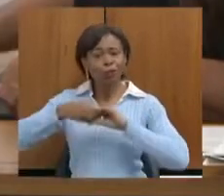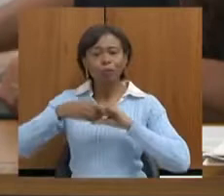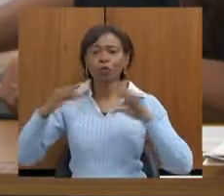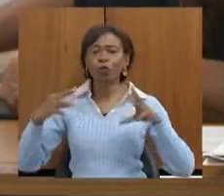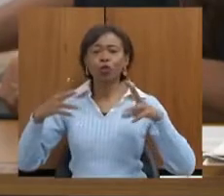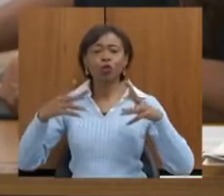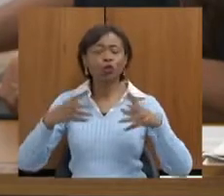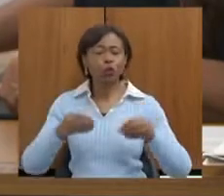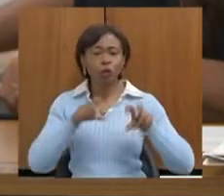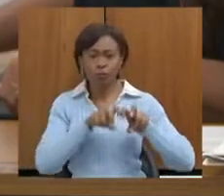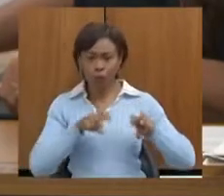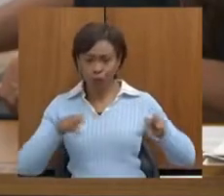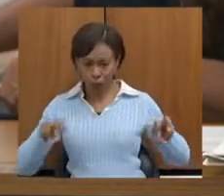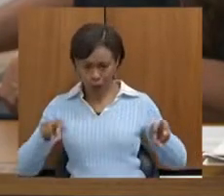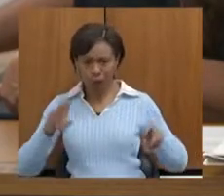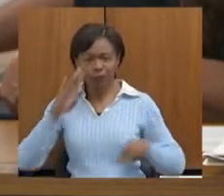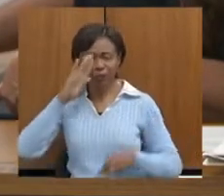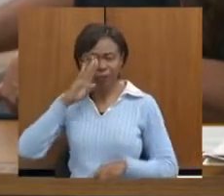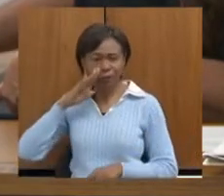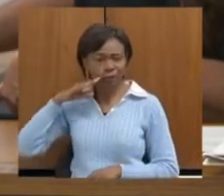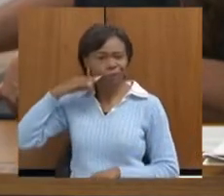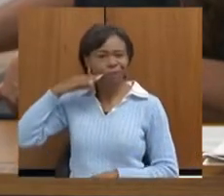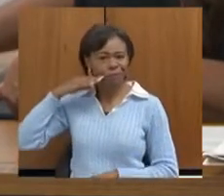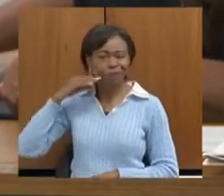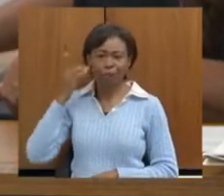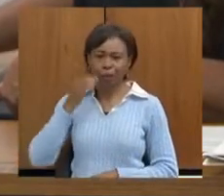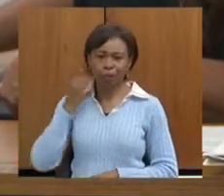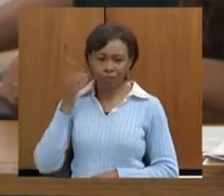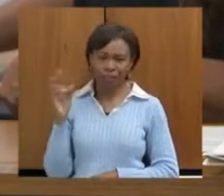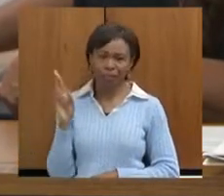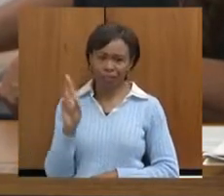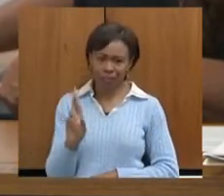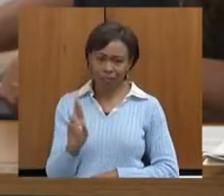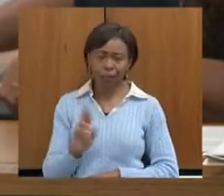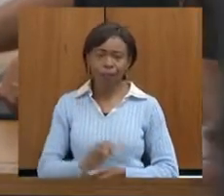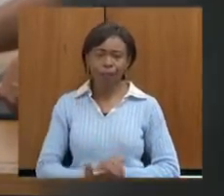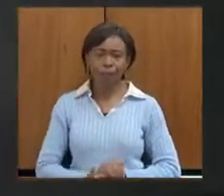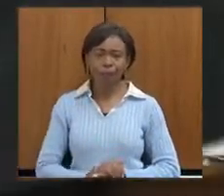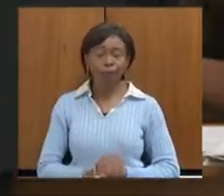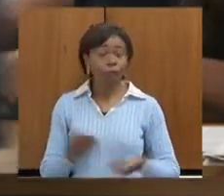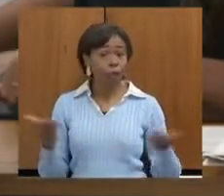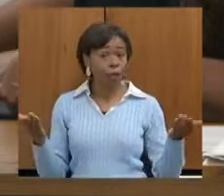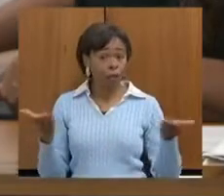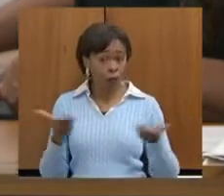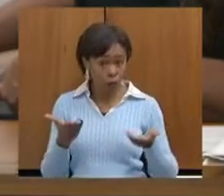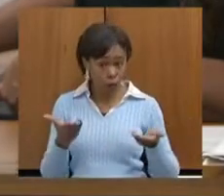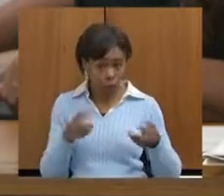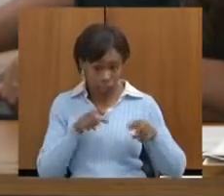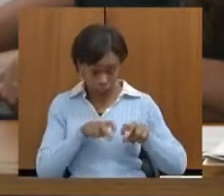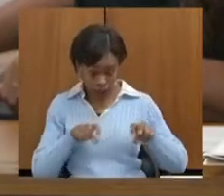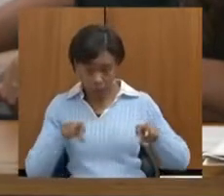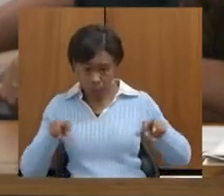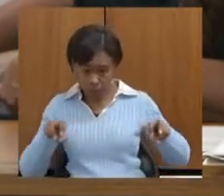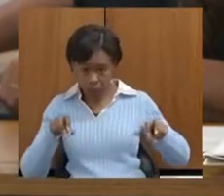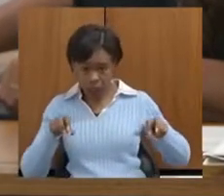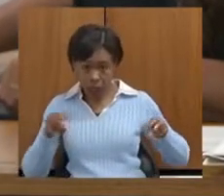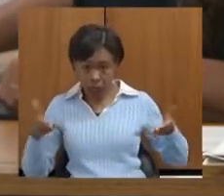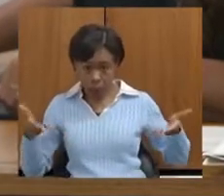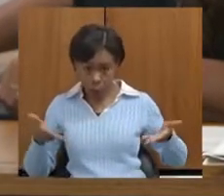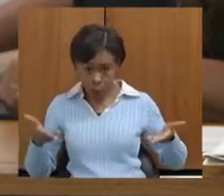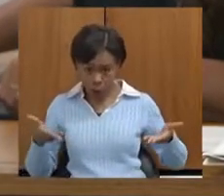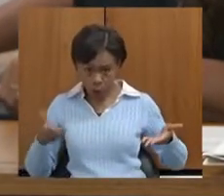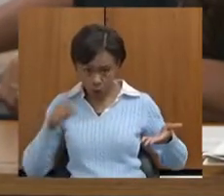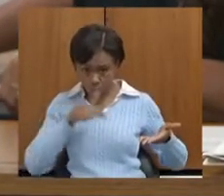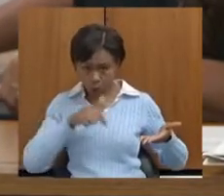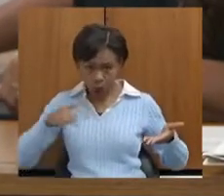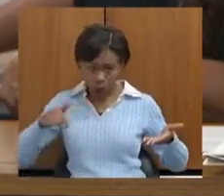todas as pessoas da mesa na pessoa da deputada e cheira essa mês agora que nós estamos ela fala justamente